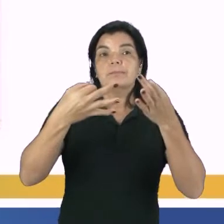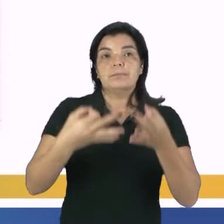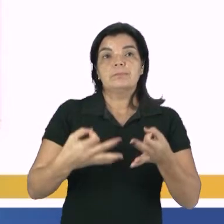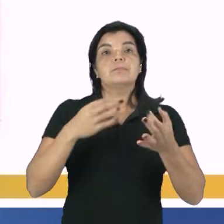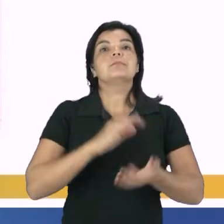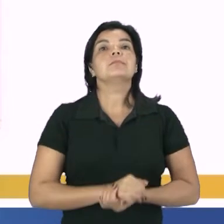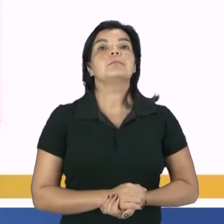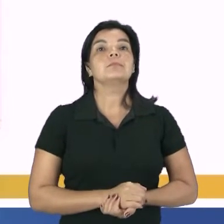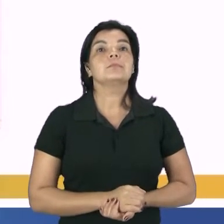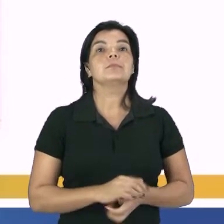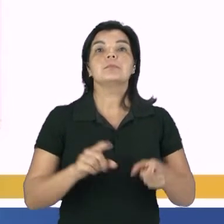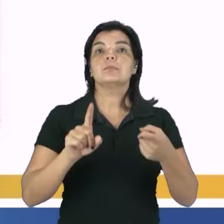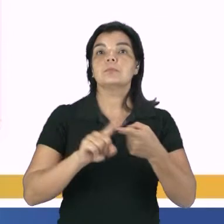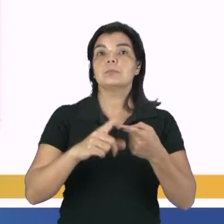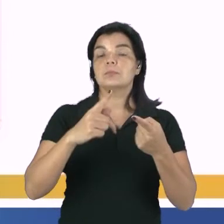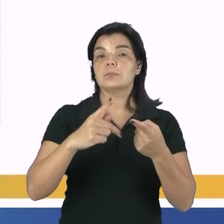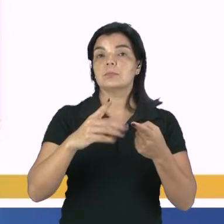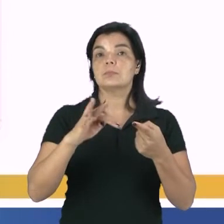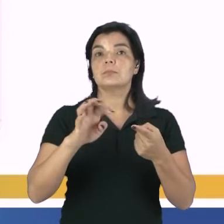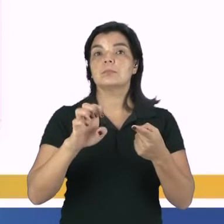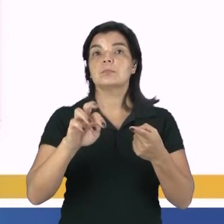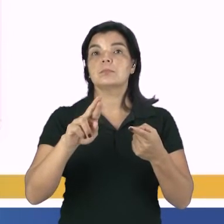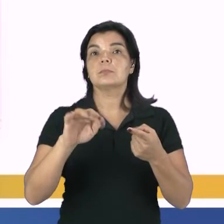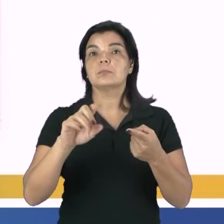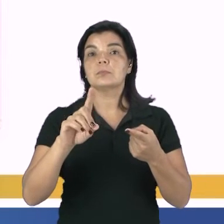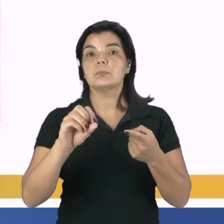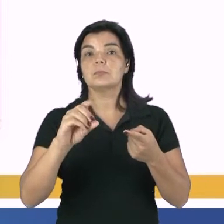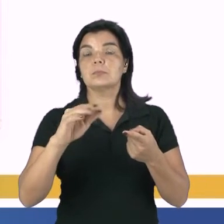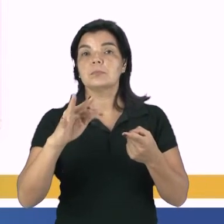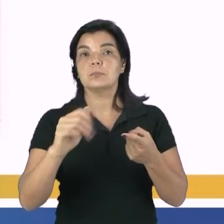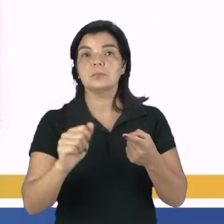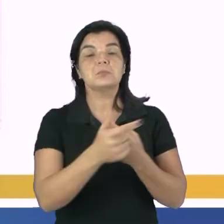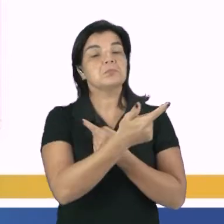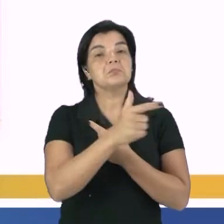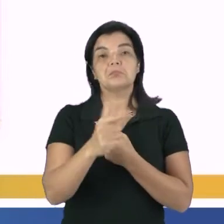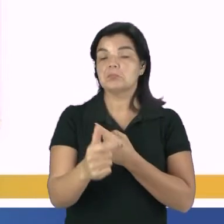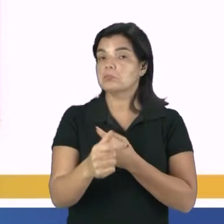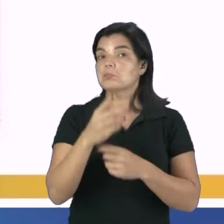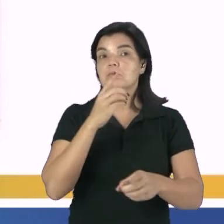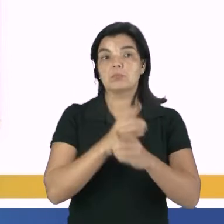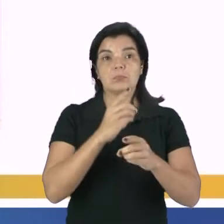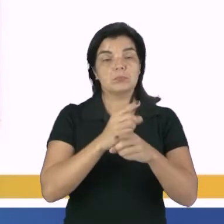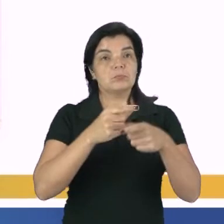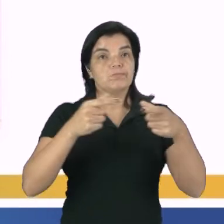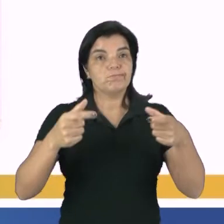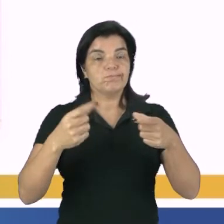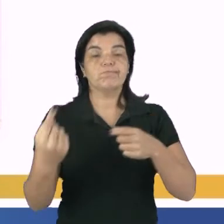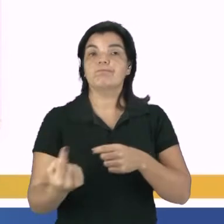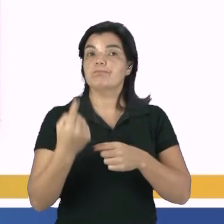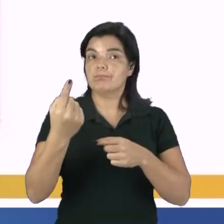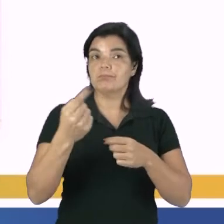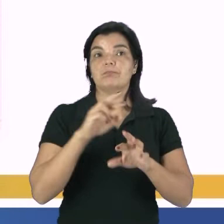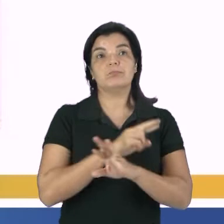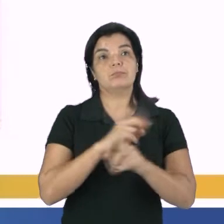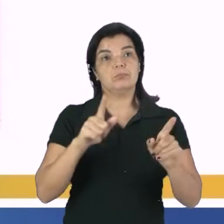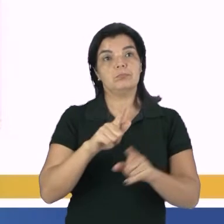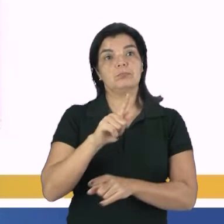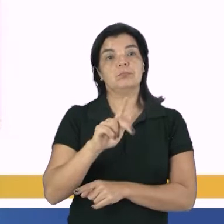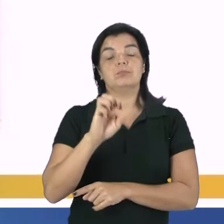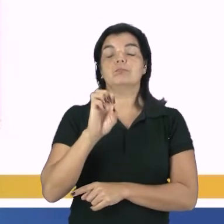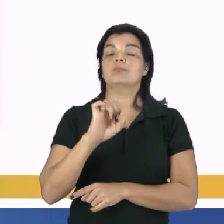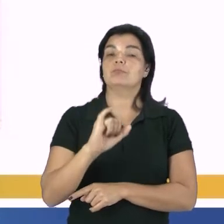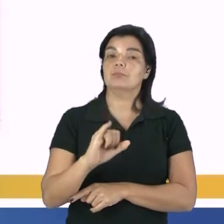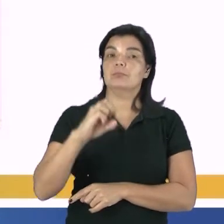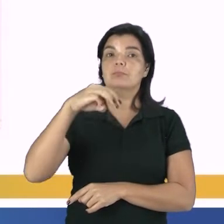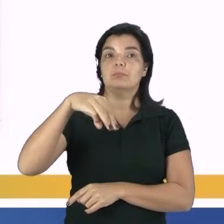As pteridófitas já apresentam, mas ainda assim não atingem grandes portes, diferente das gimnospermas e